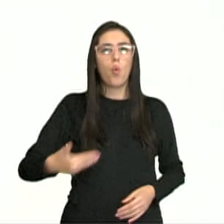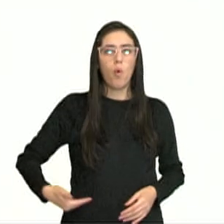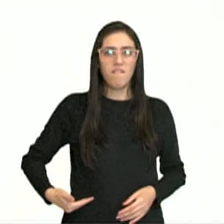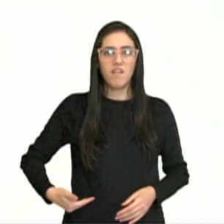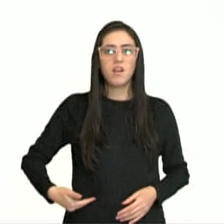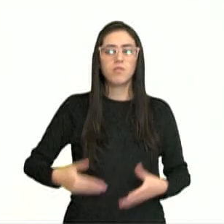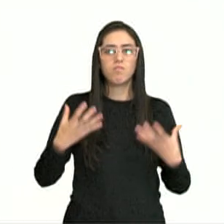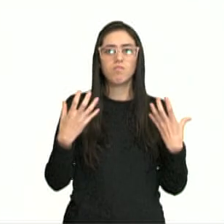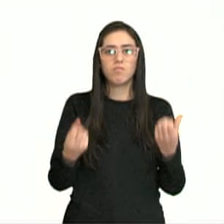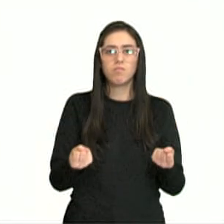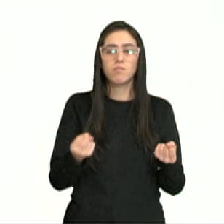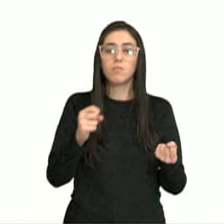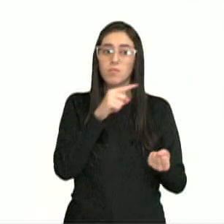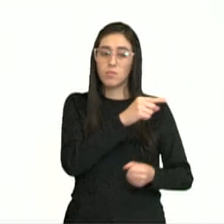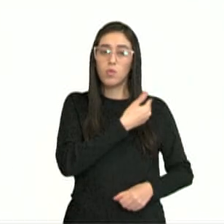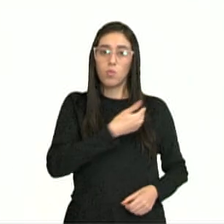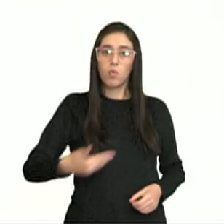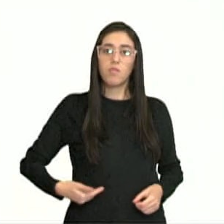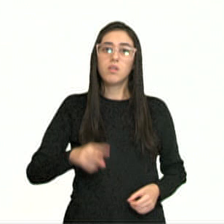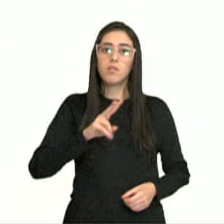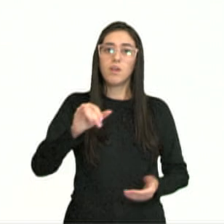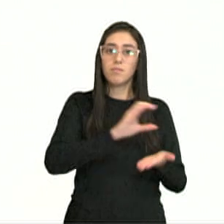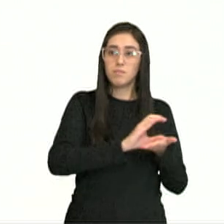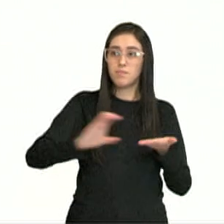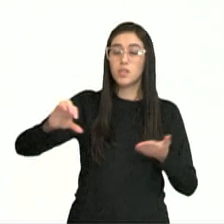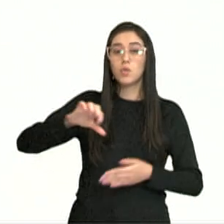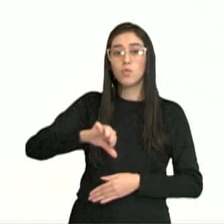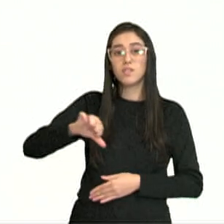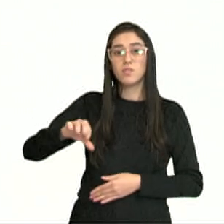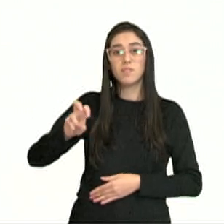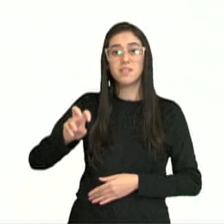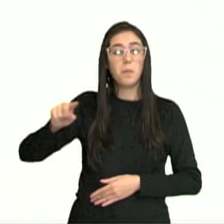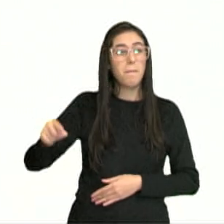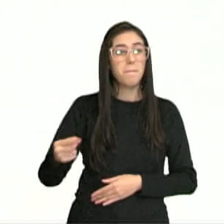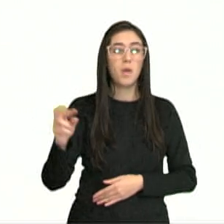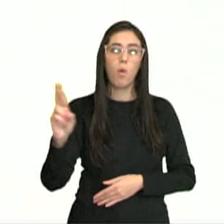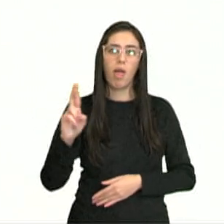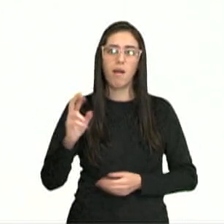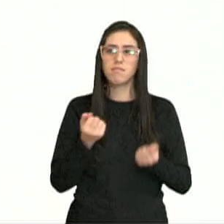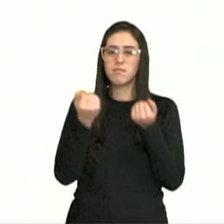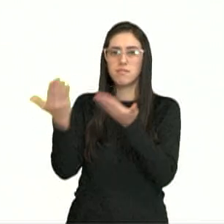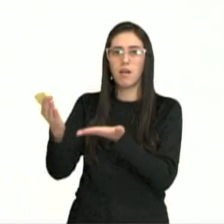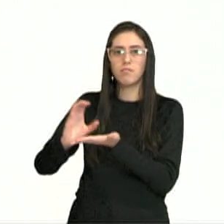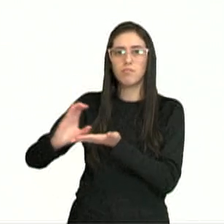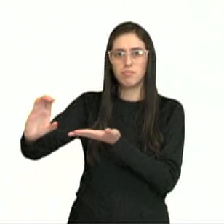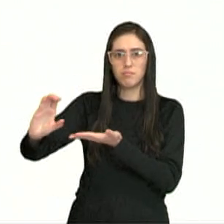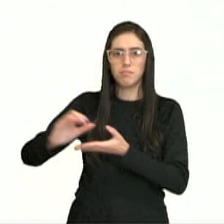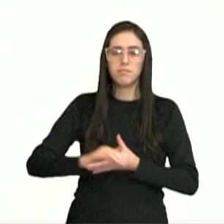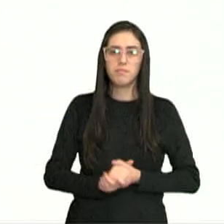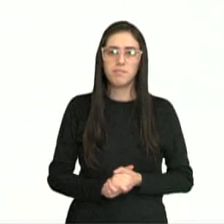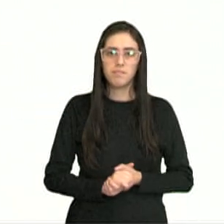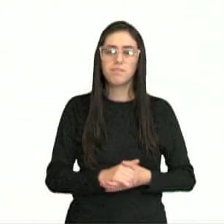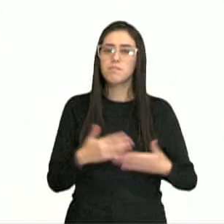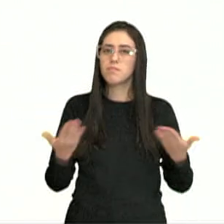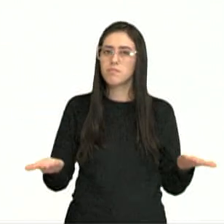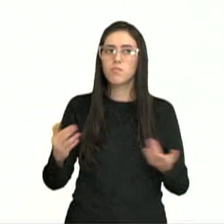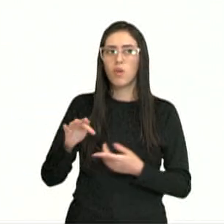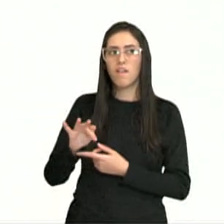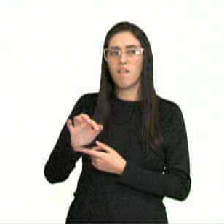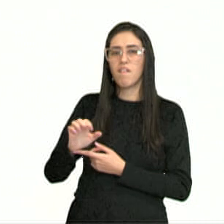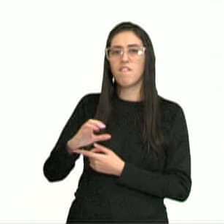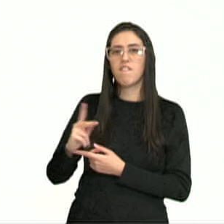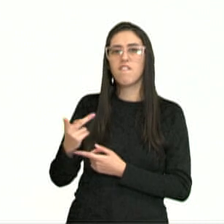total, o Estado vai repassar R$ 995.000 para a universidade. Verbo fechou. Qual é o